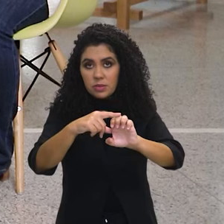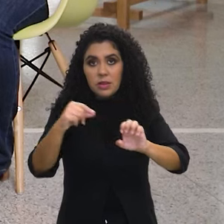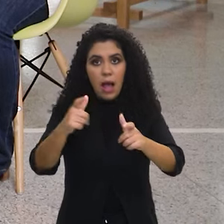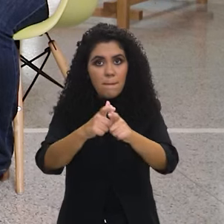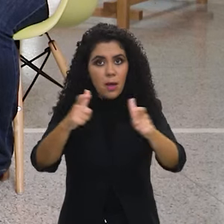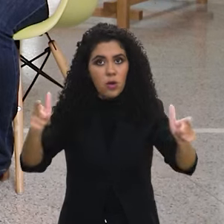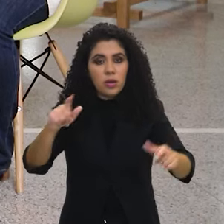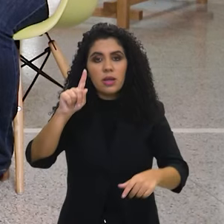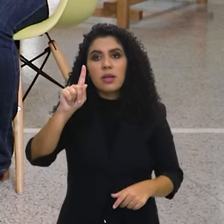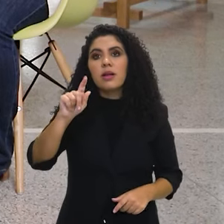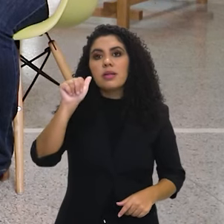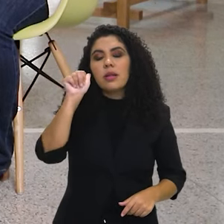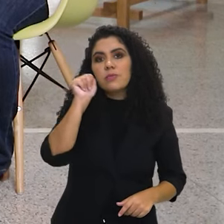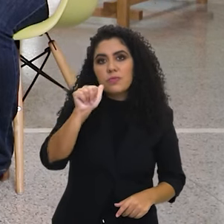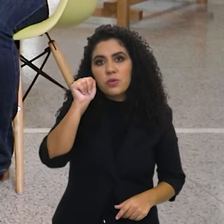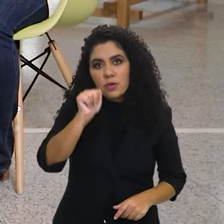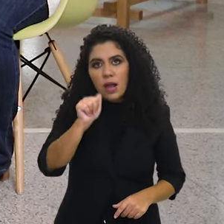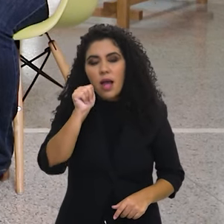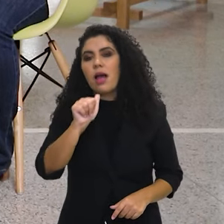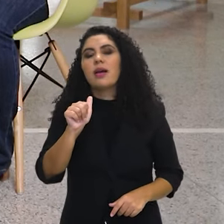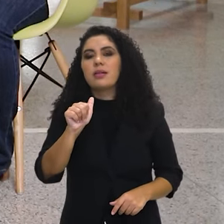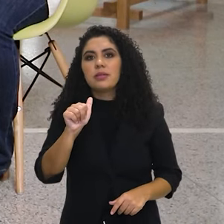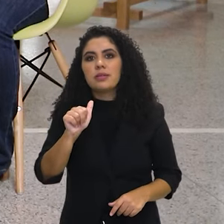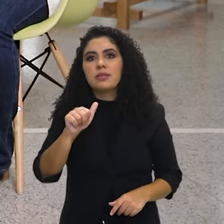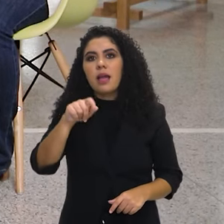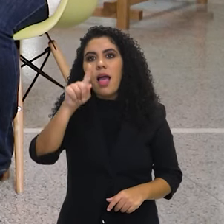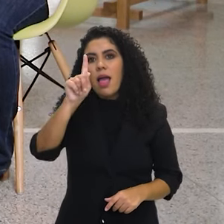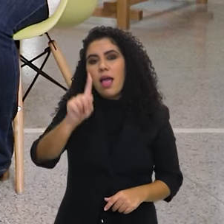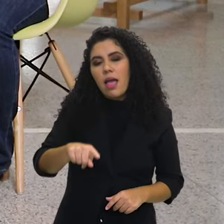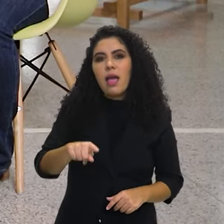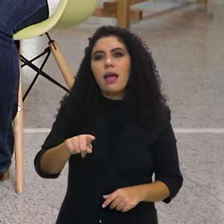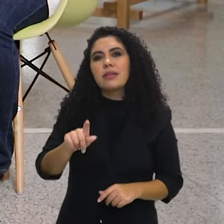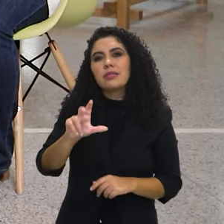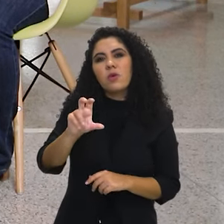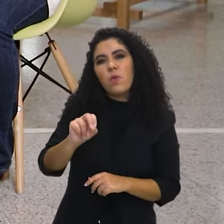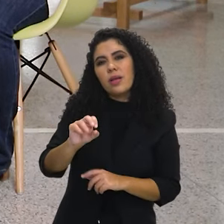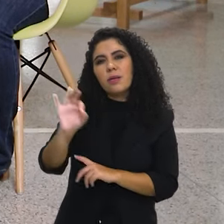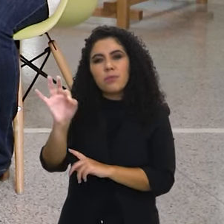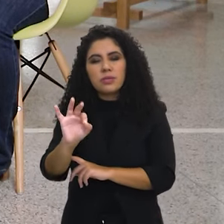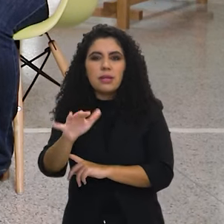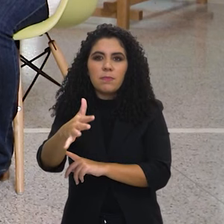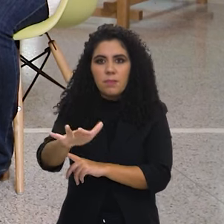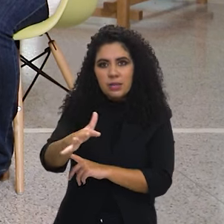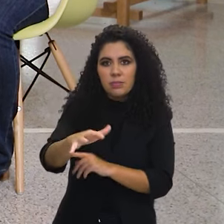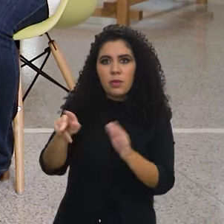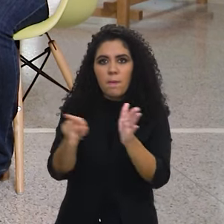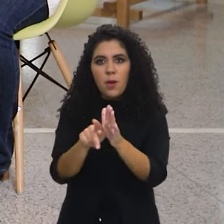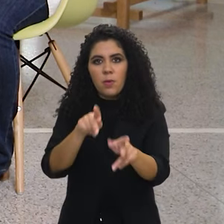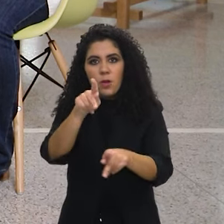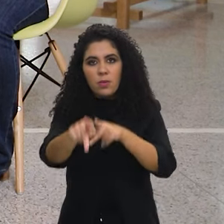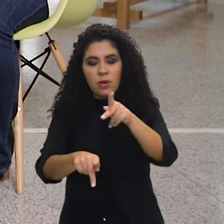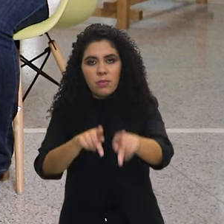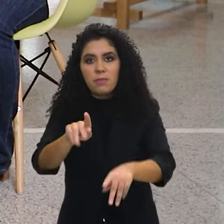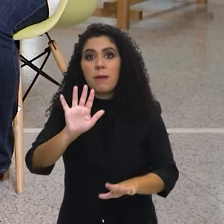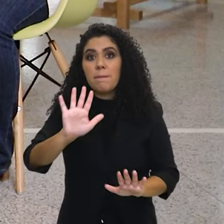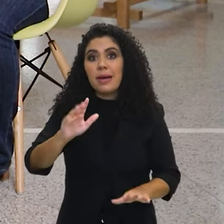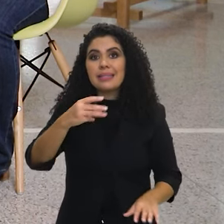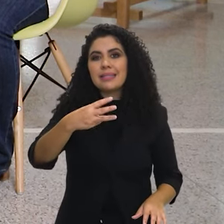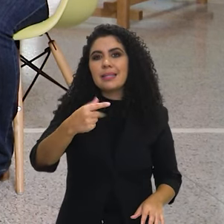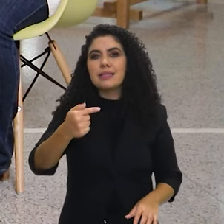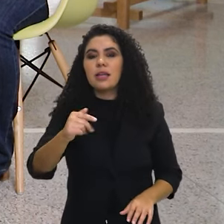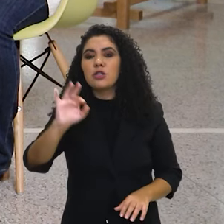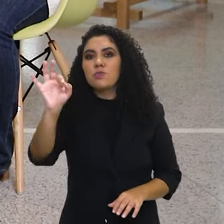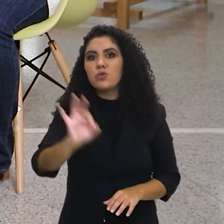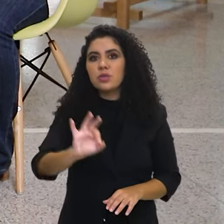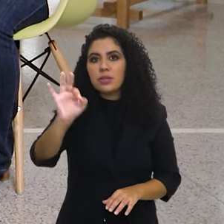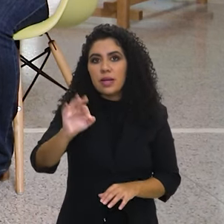são quase um pouco mais que a metade né da população mas o PIB 30 representamos só 37% do PIB